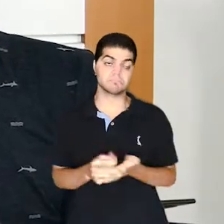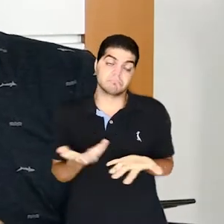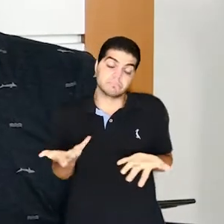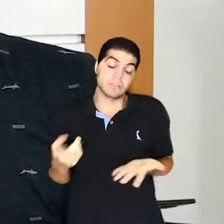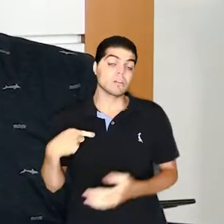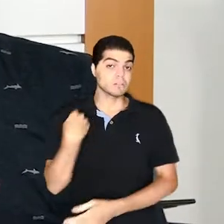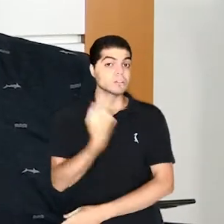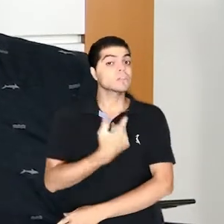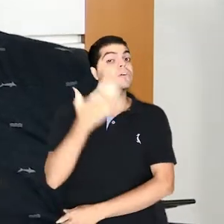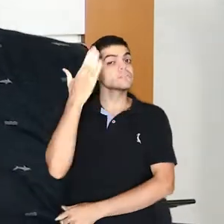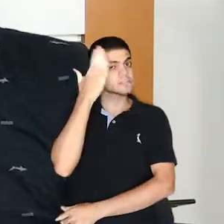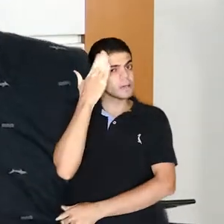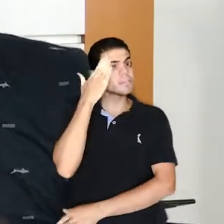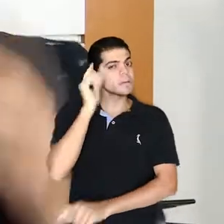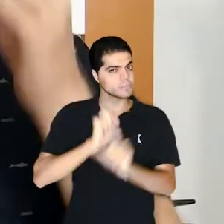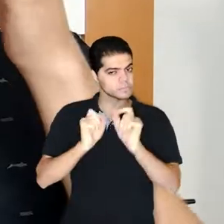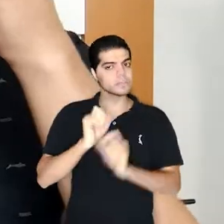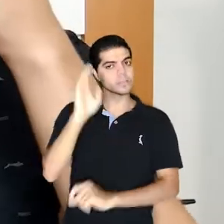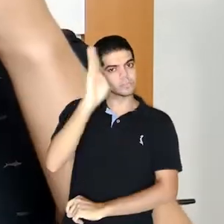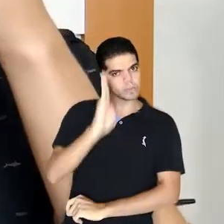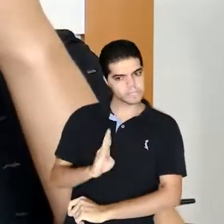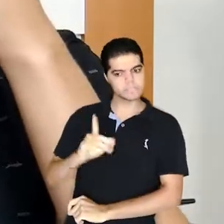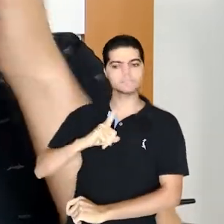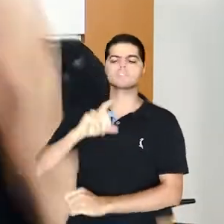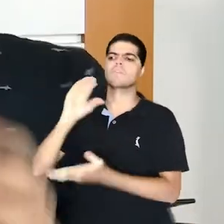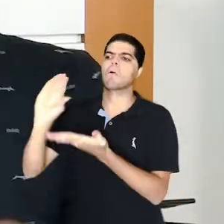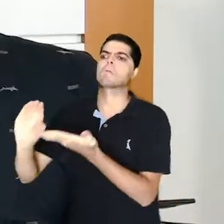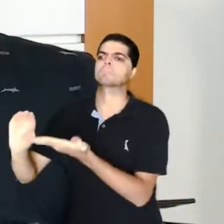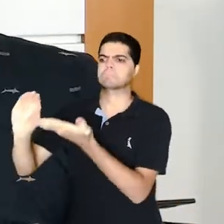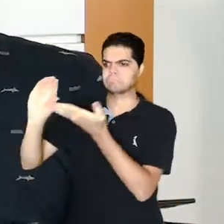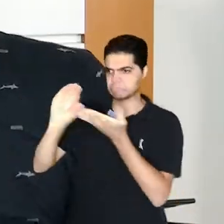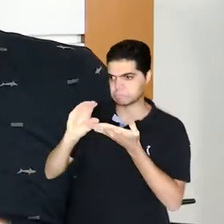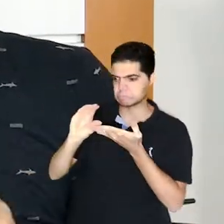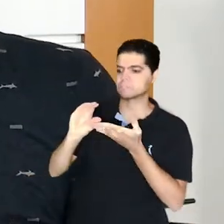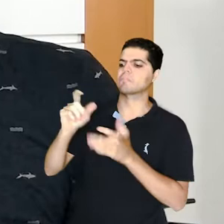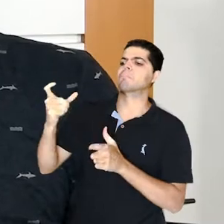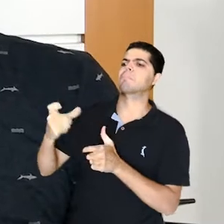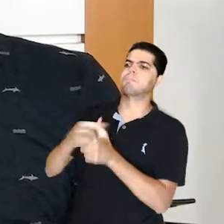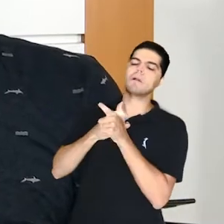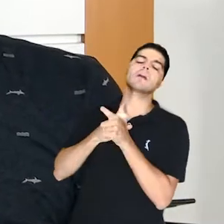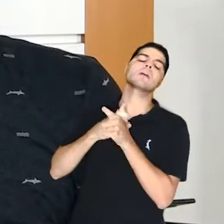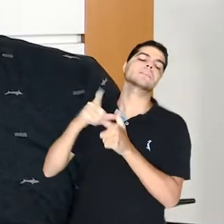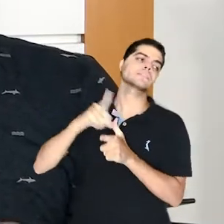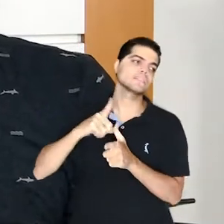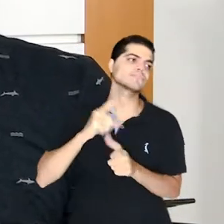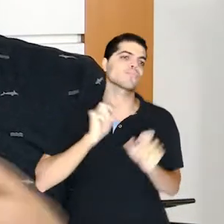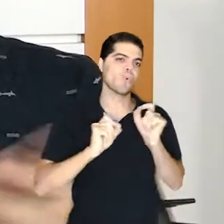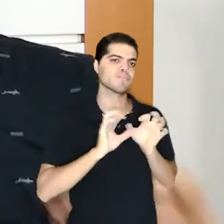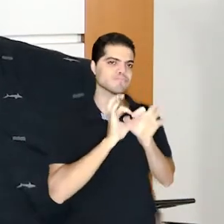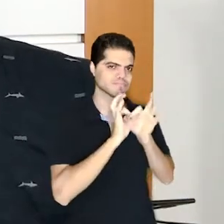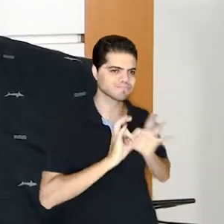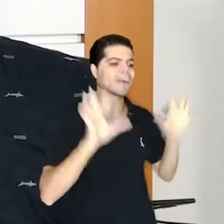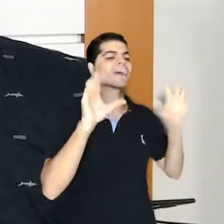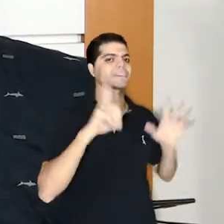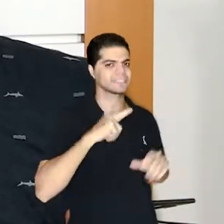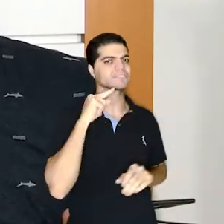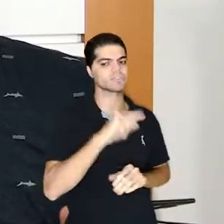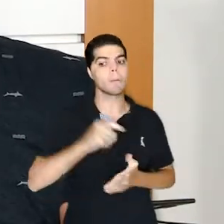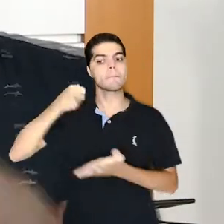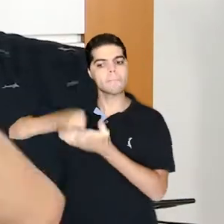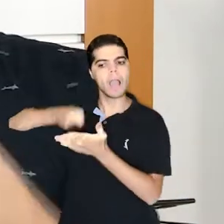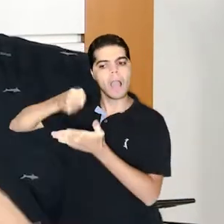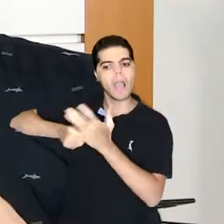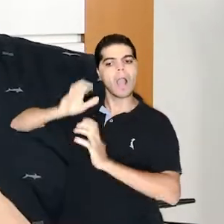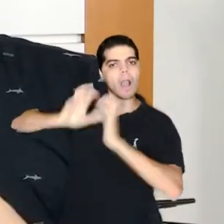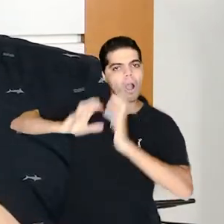nós sabemos que, mesmo que o Brasil tenha contraído uma dívida para se tornar independente, houveram batalhas para que a independência se